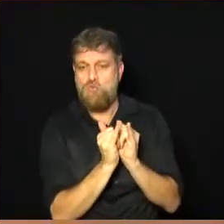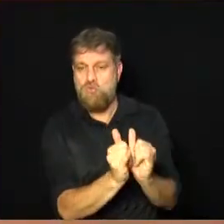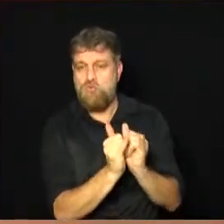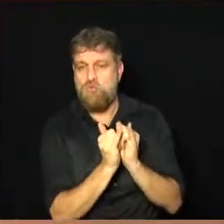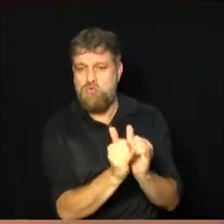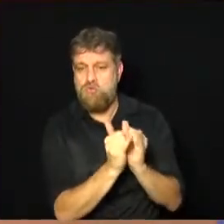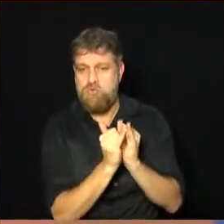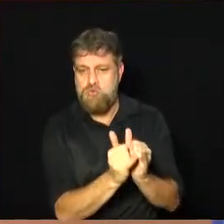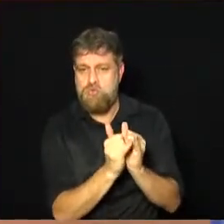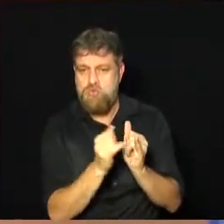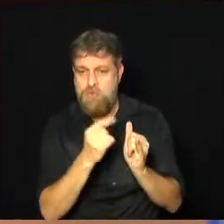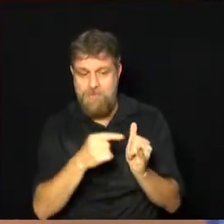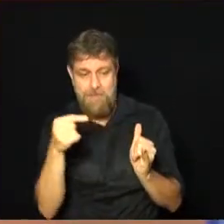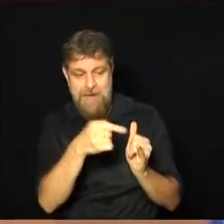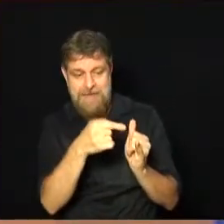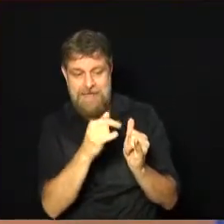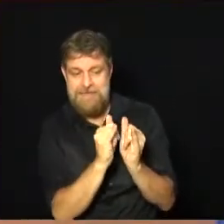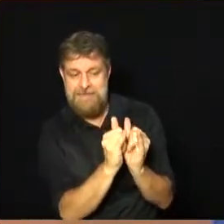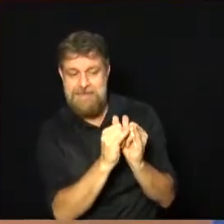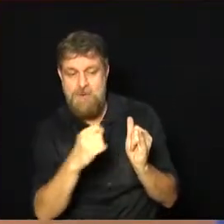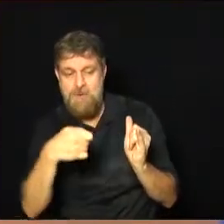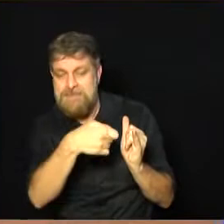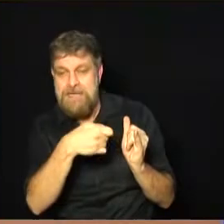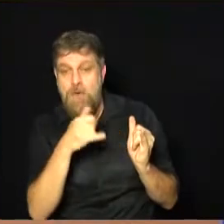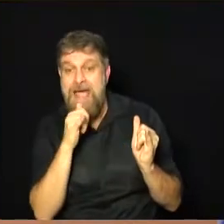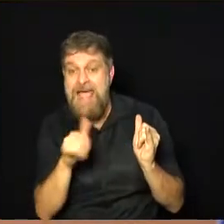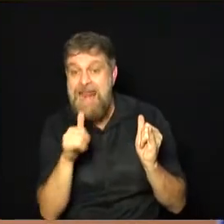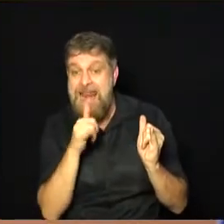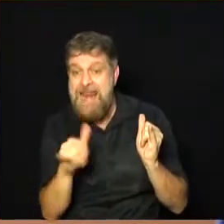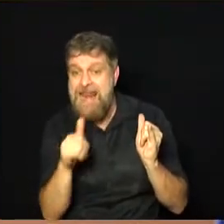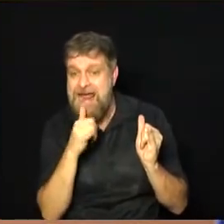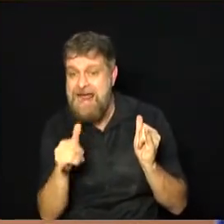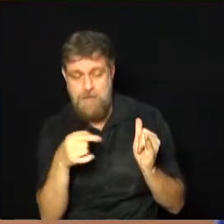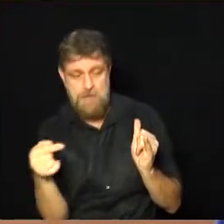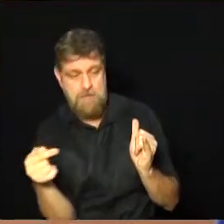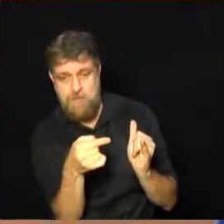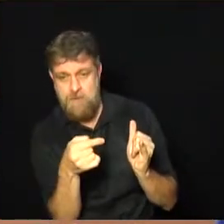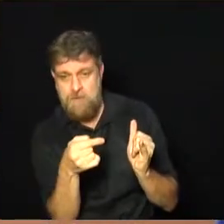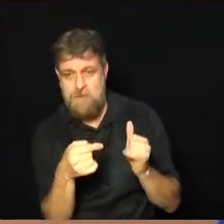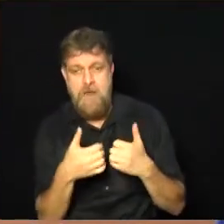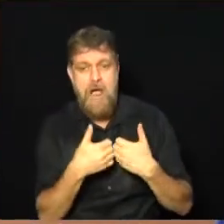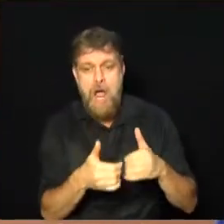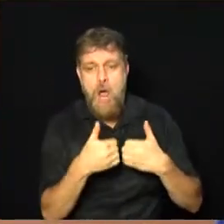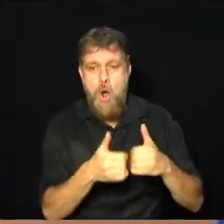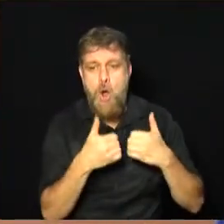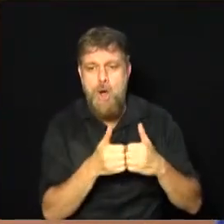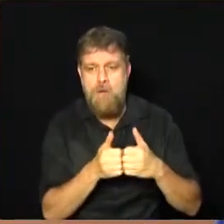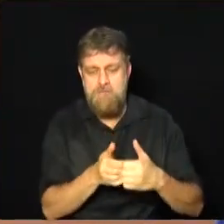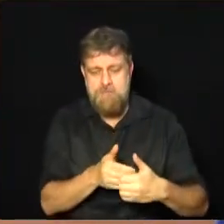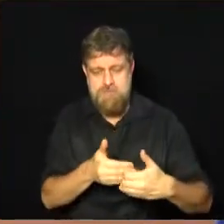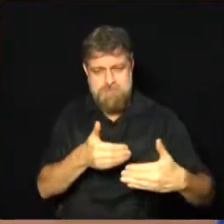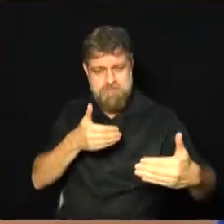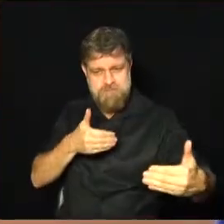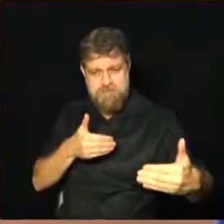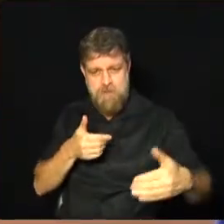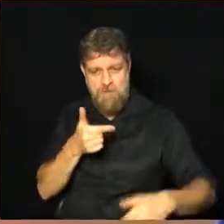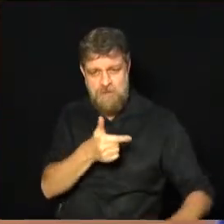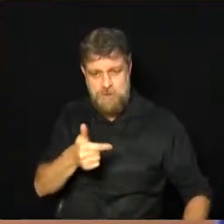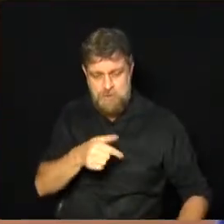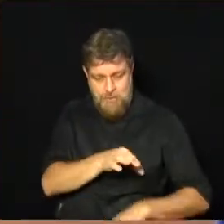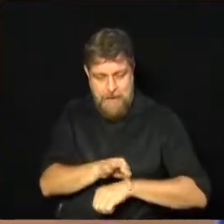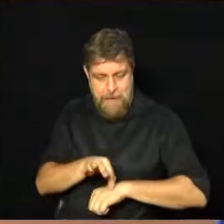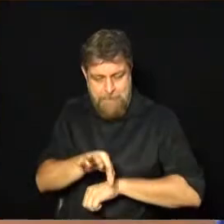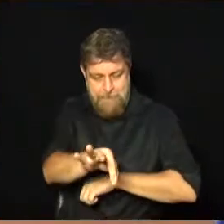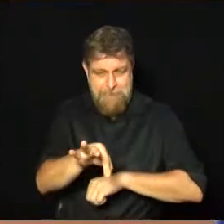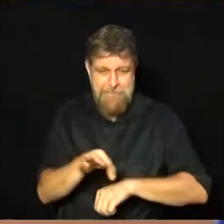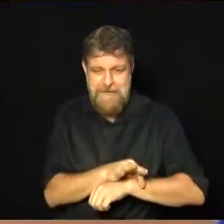mencionou, elétricos, que é o que nós planejamos que eles existam nos sistemas. Ônibus de 22, 23 metros de extensão, que levam em